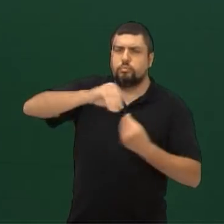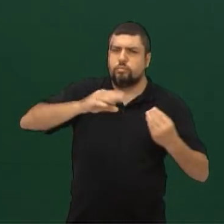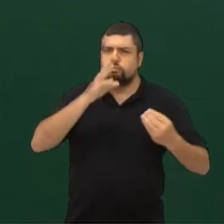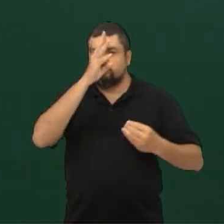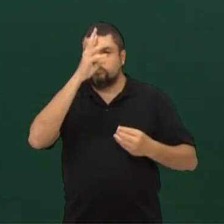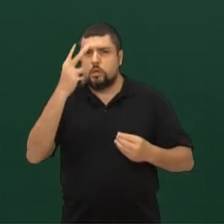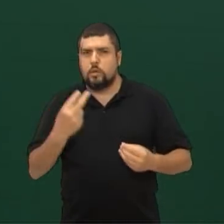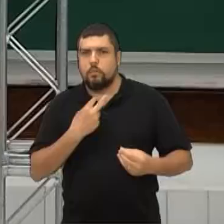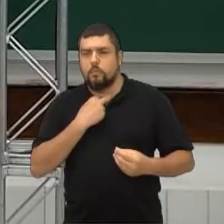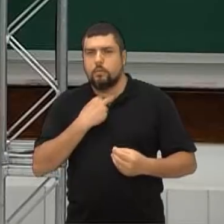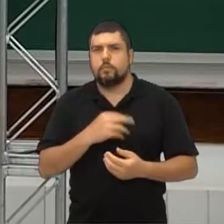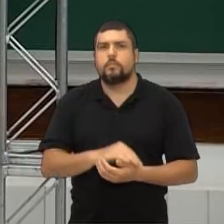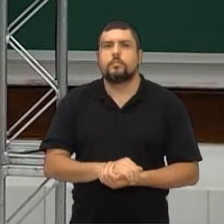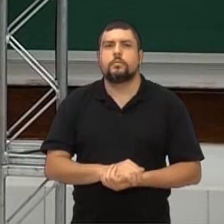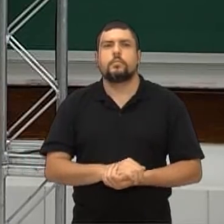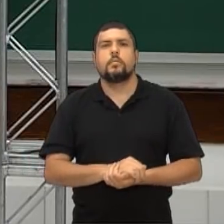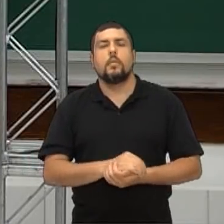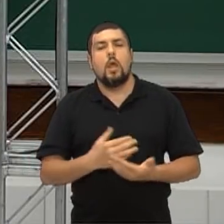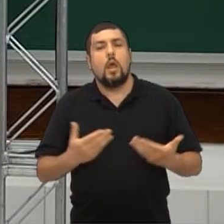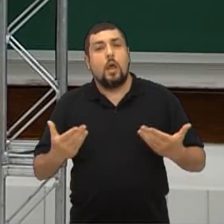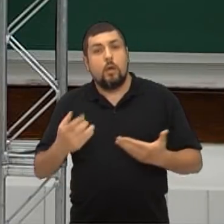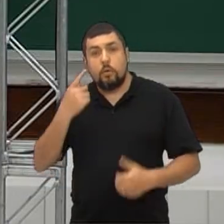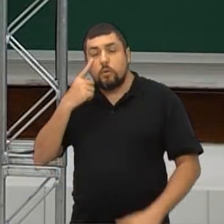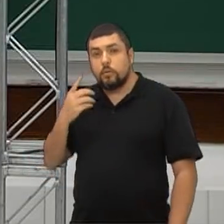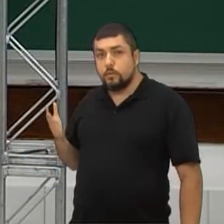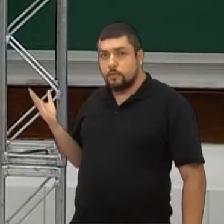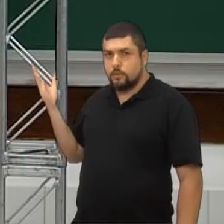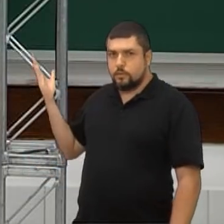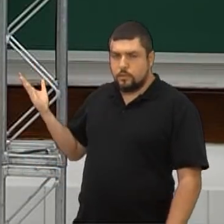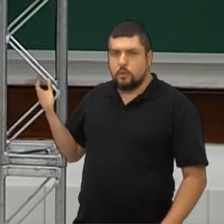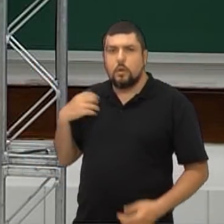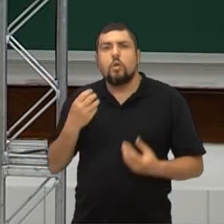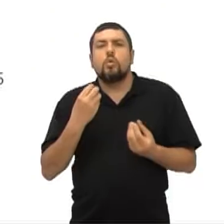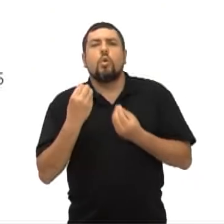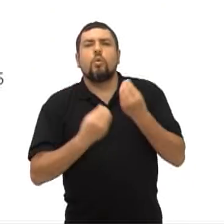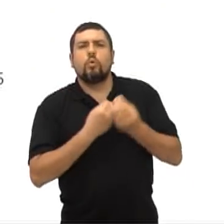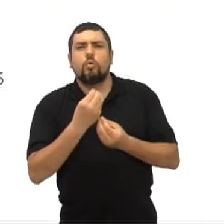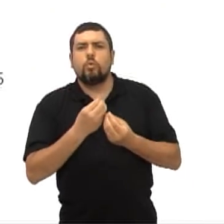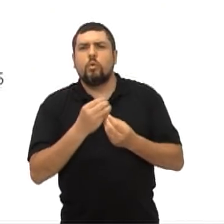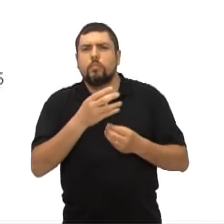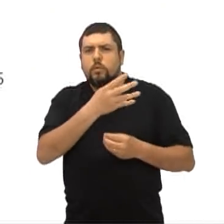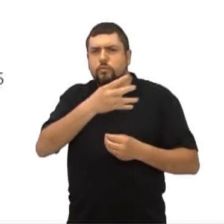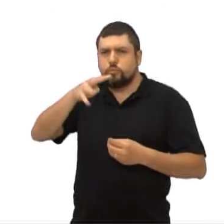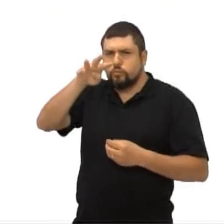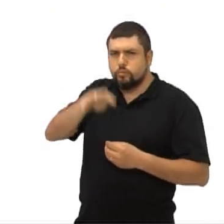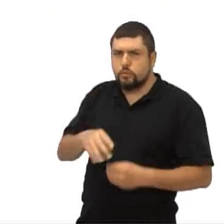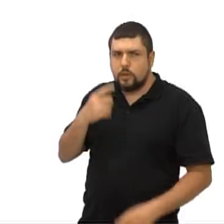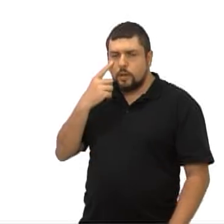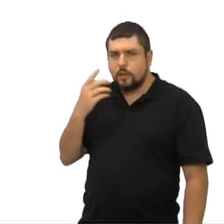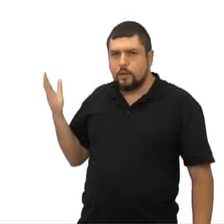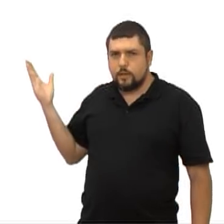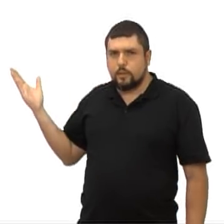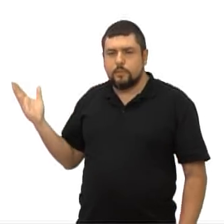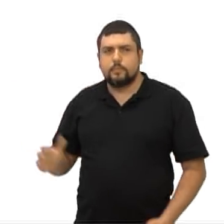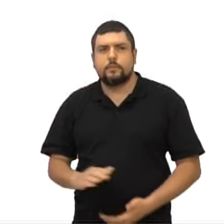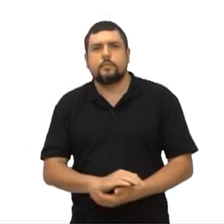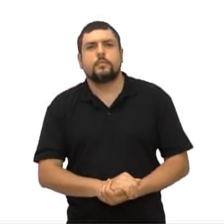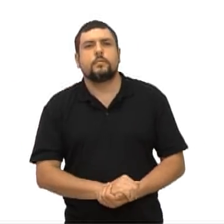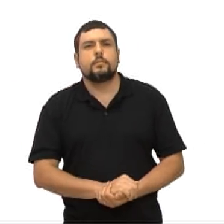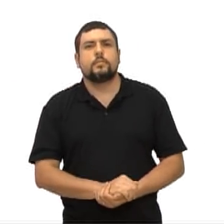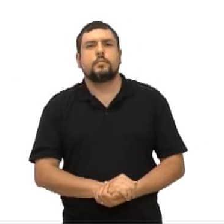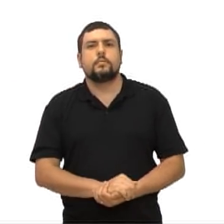Eu vou voltar aqui para o slide agora e eu vou mostrar para vocês como que ficou no meu slide e não no quadro. Então, a